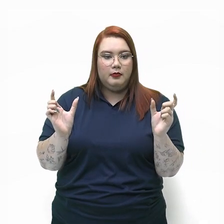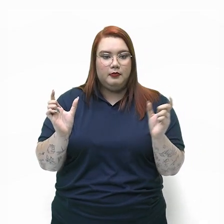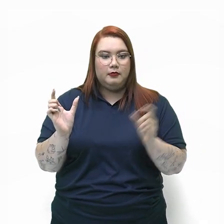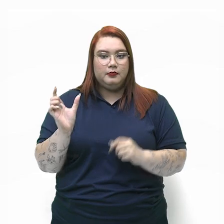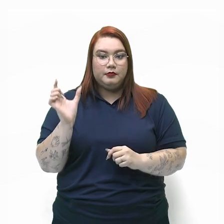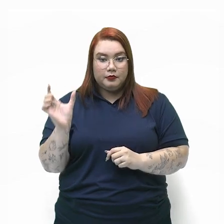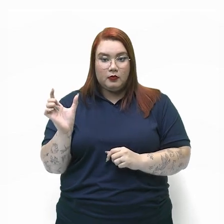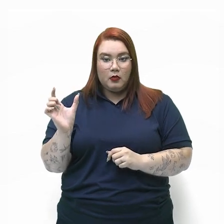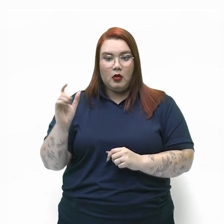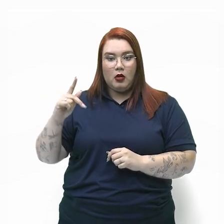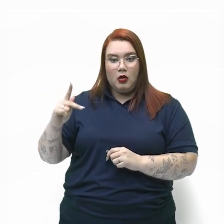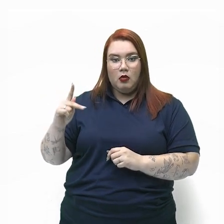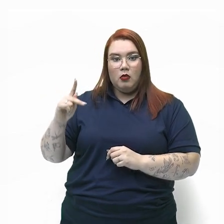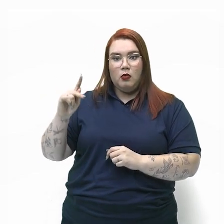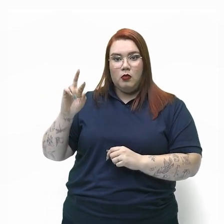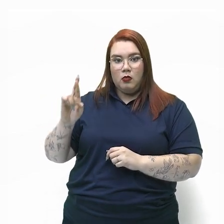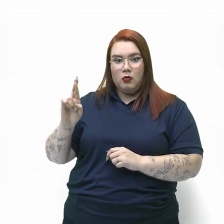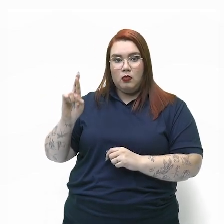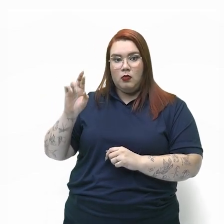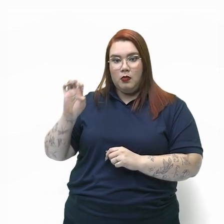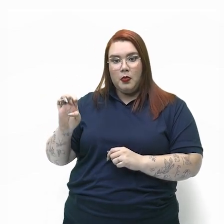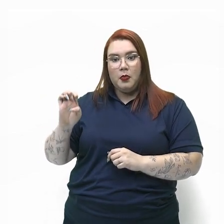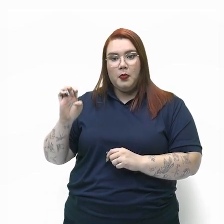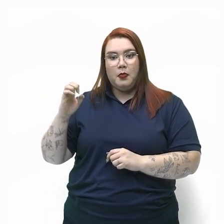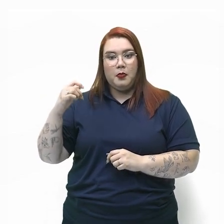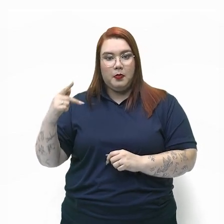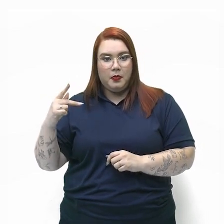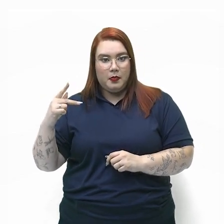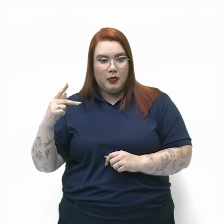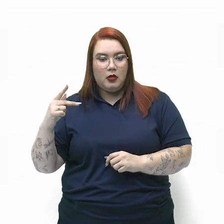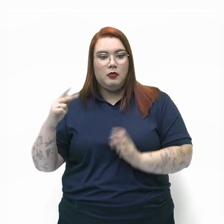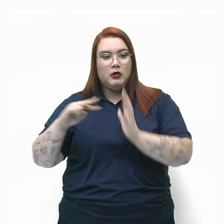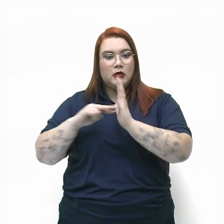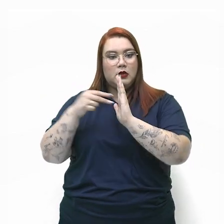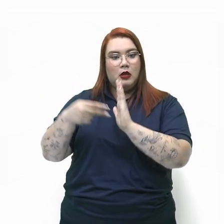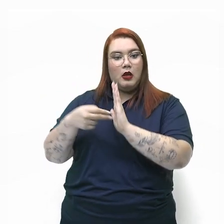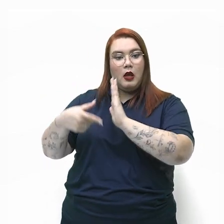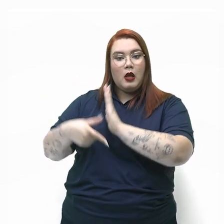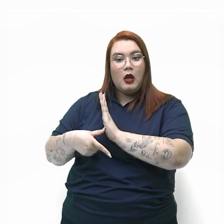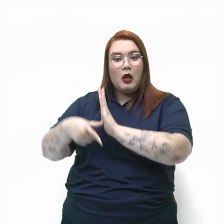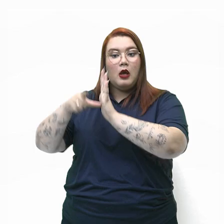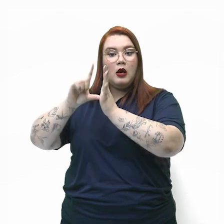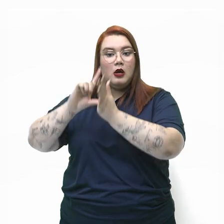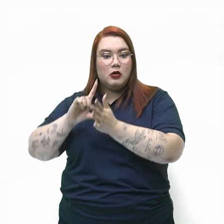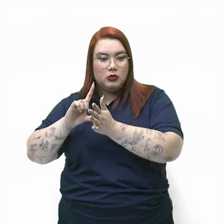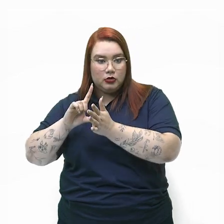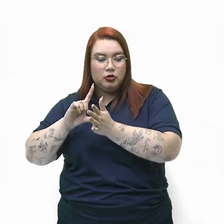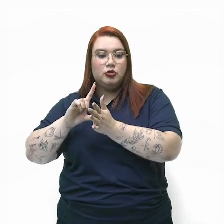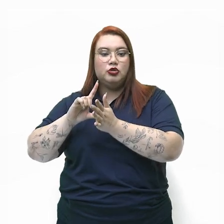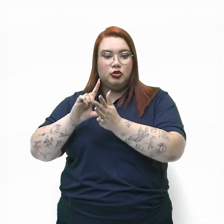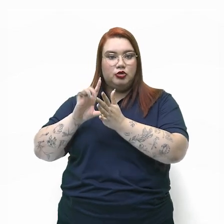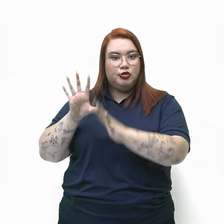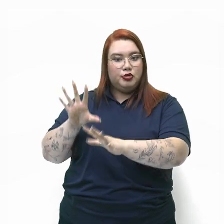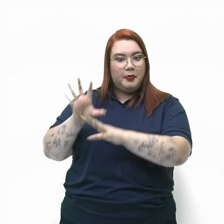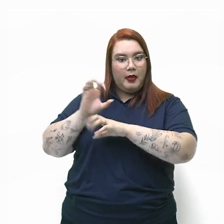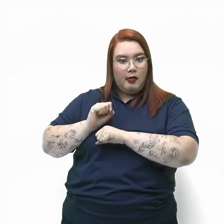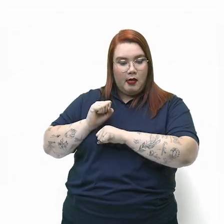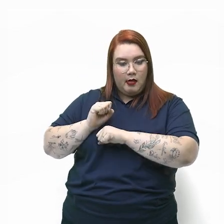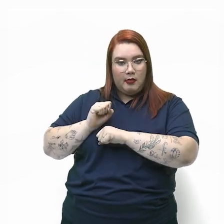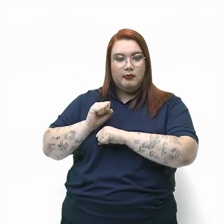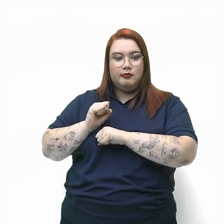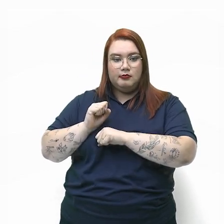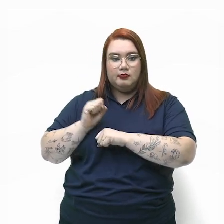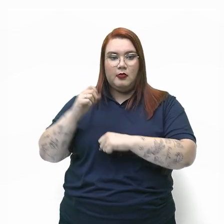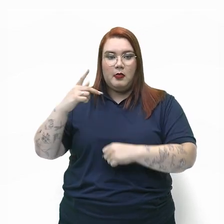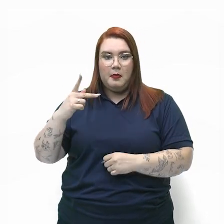tratamentos. Primeiro, a gente observa como se chama. PrEP significa profilaxia pré-exposição. Então,